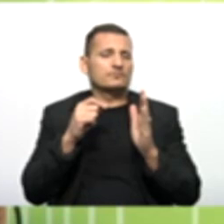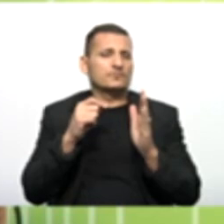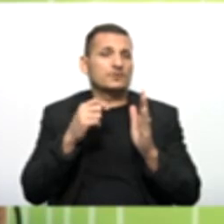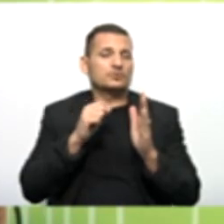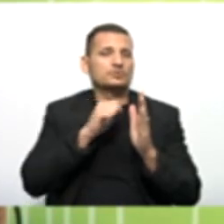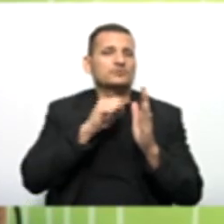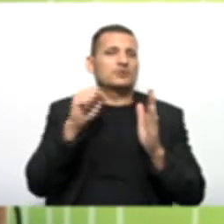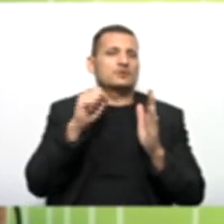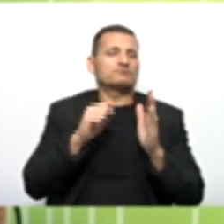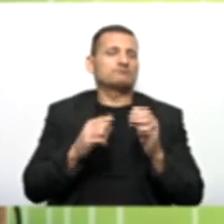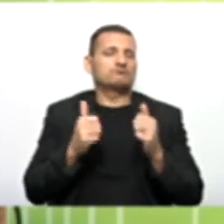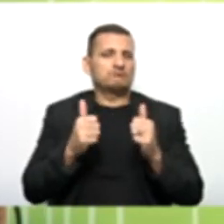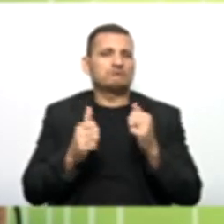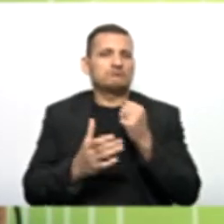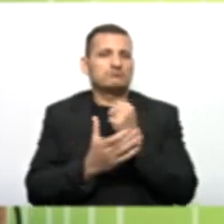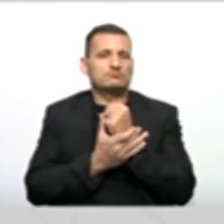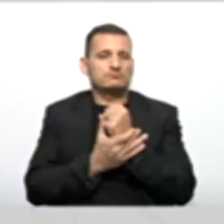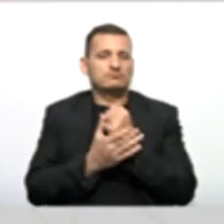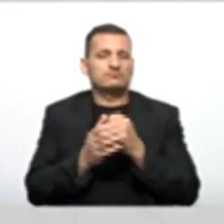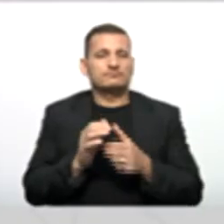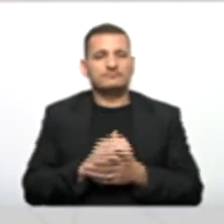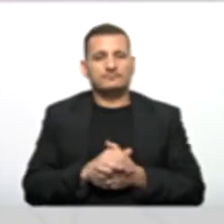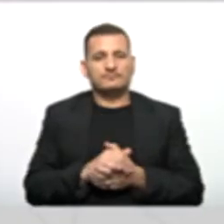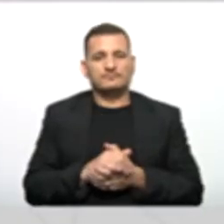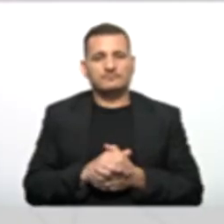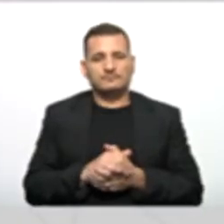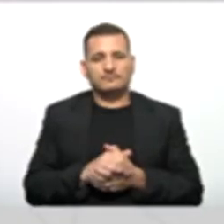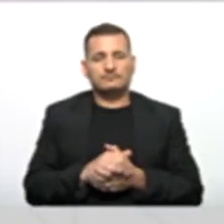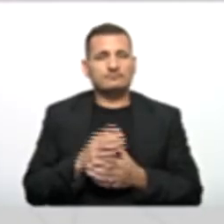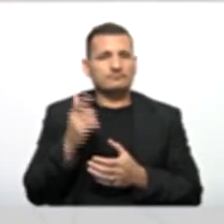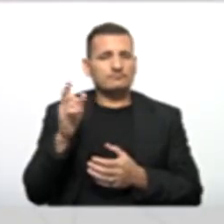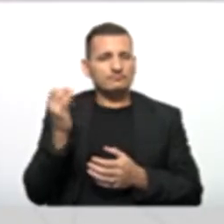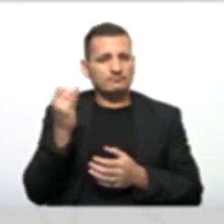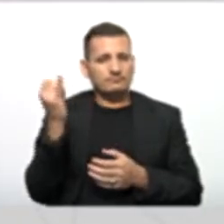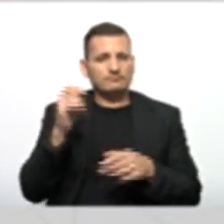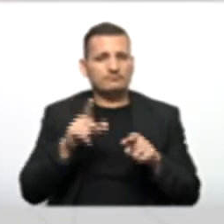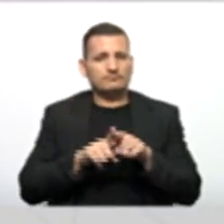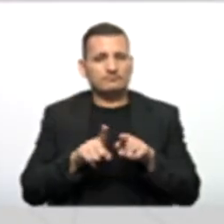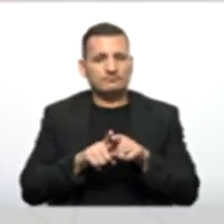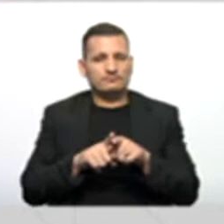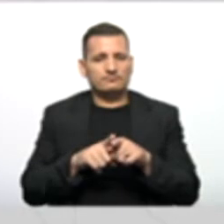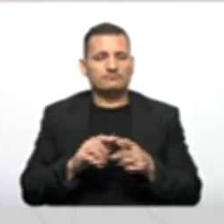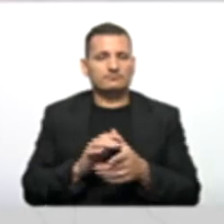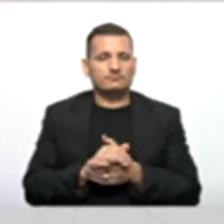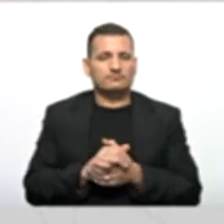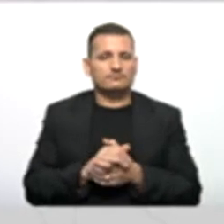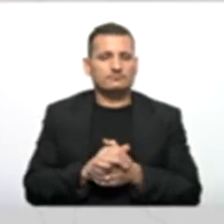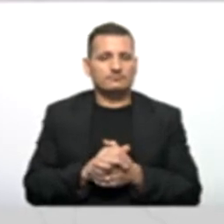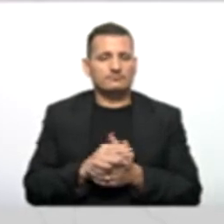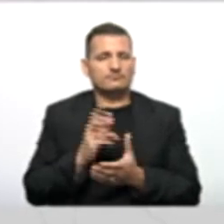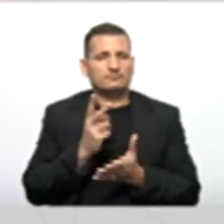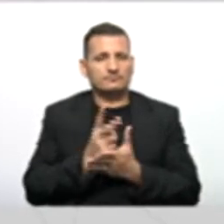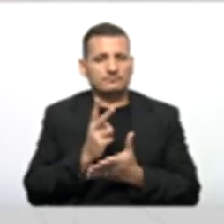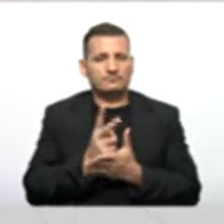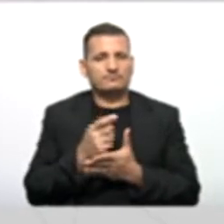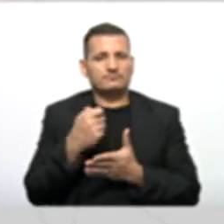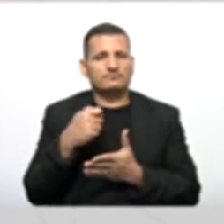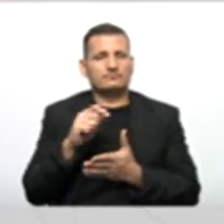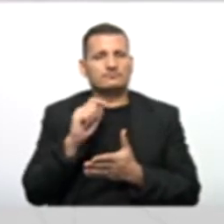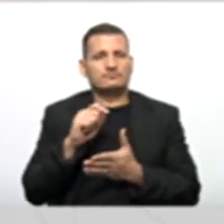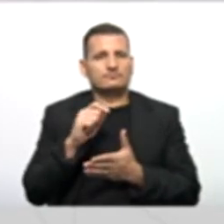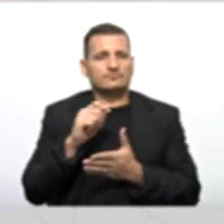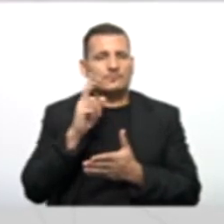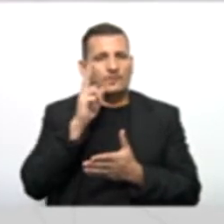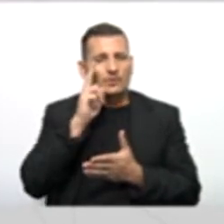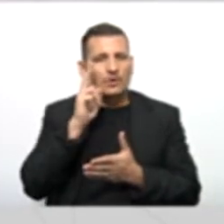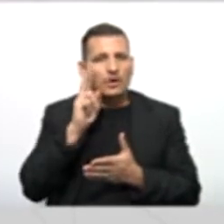execução do meu projeto. Tá? Outra coisa que é importante para a gente garantir o sucesso, a gente sempre tem que ter um olhar no